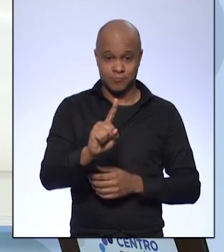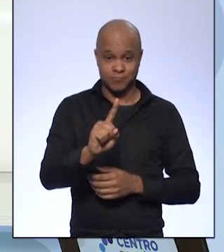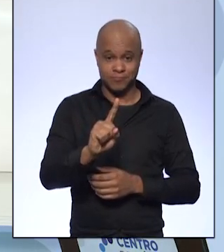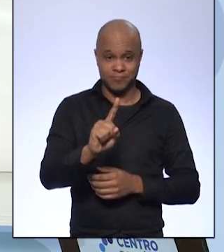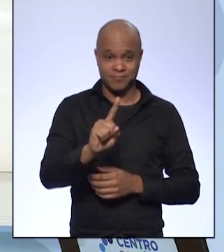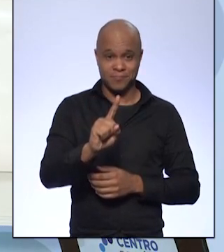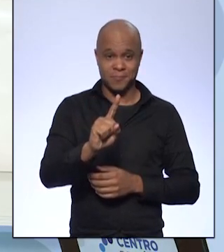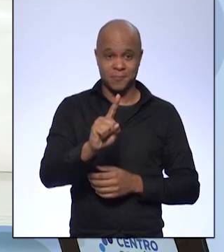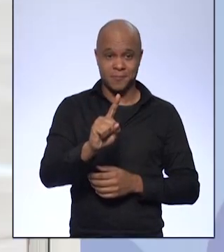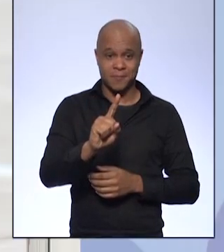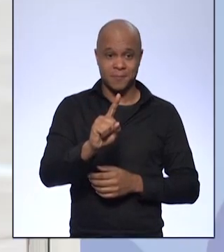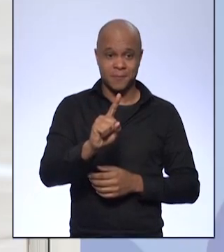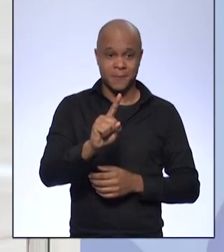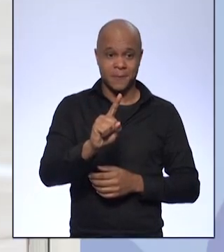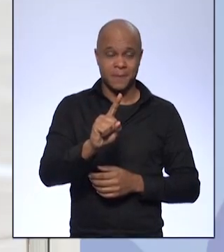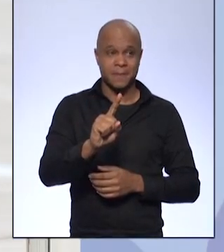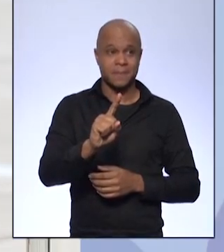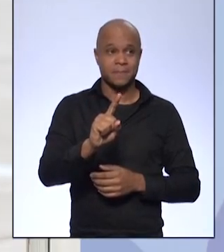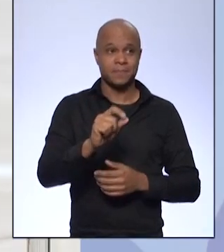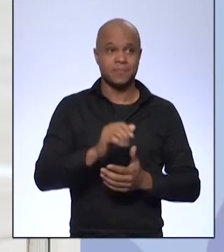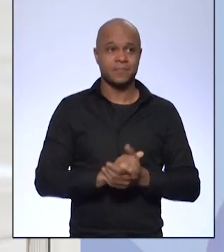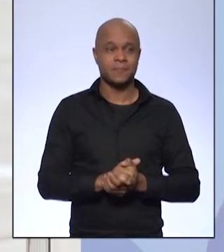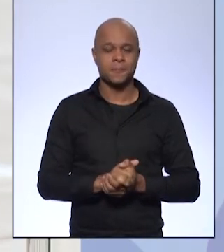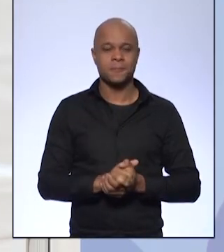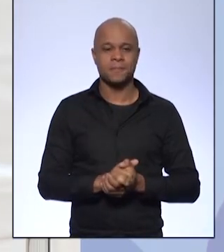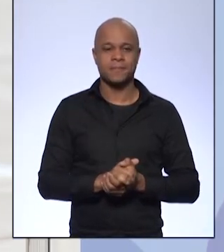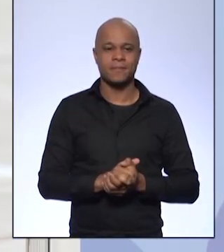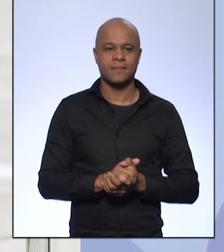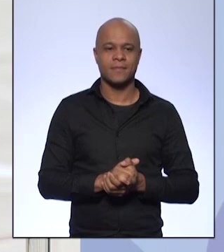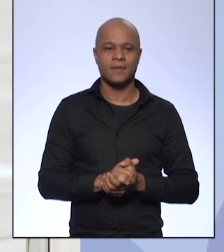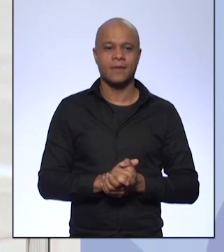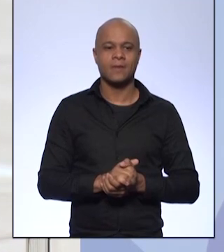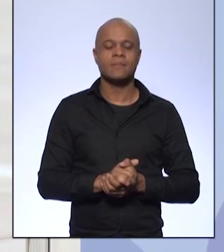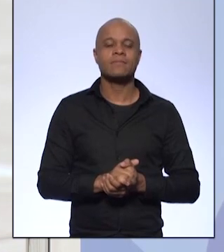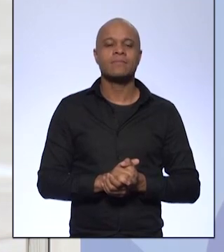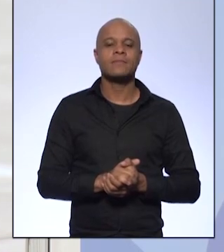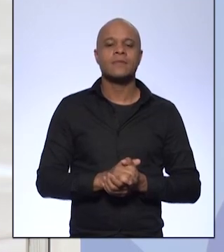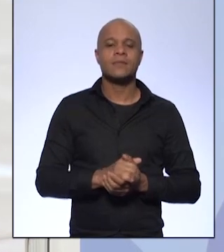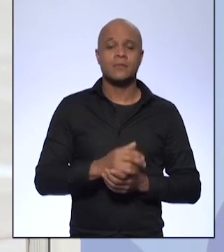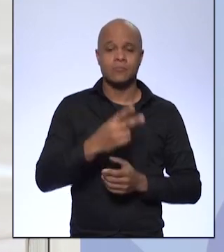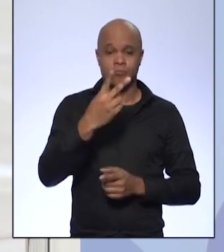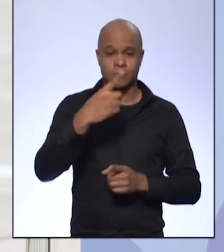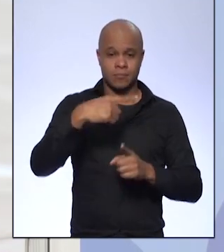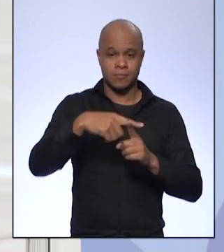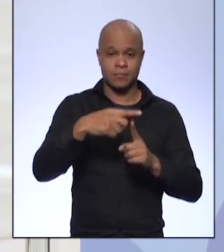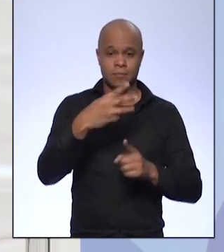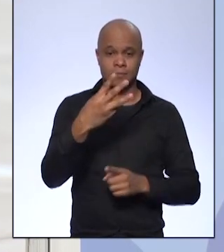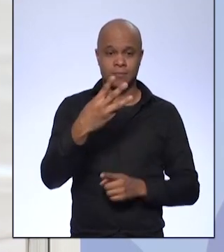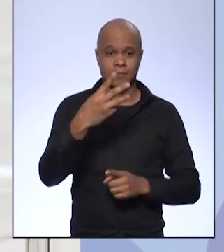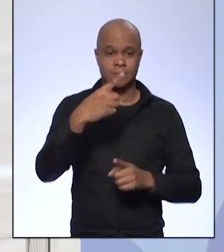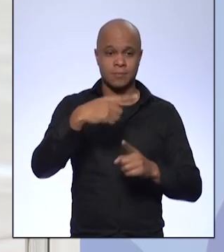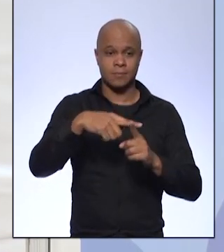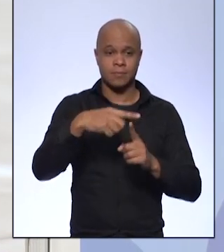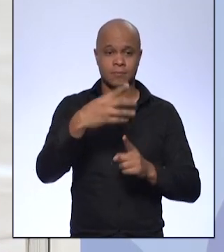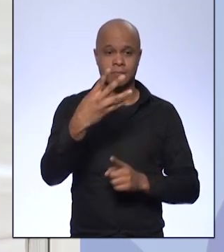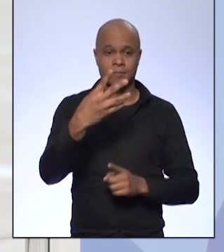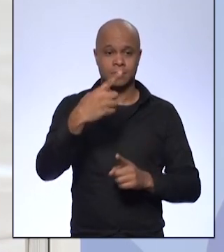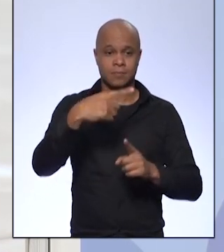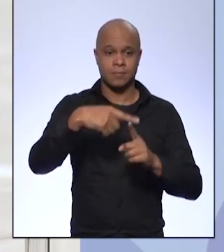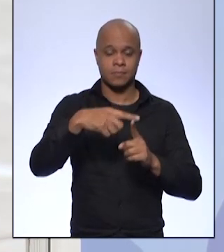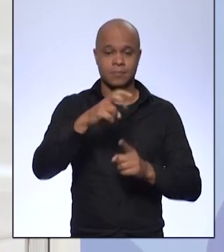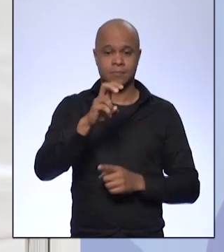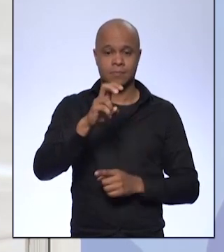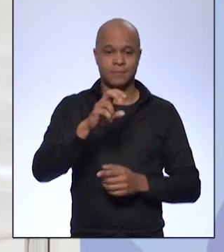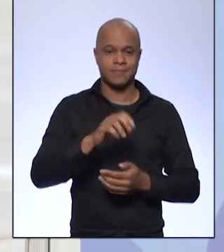S1, soma simples das 4 raízes. Então, 2 mais 3 mais 4